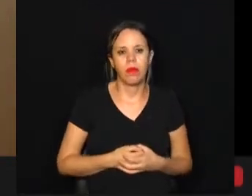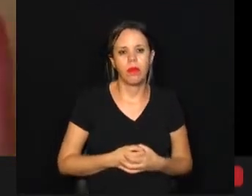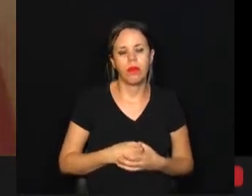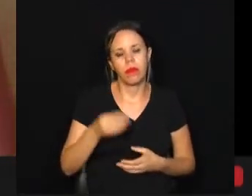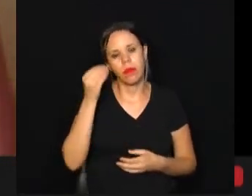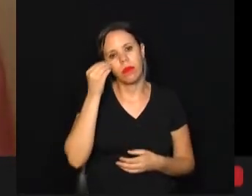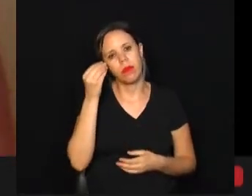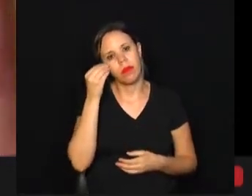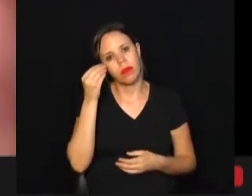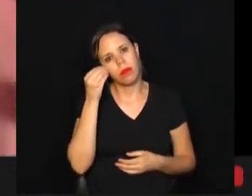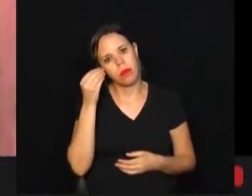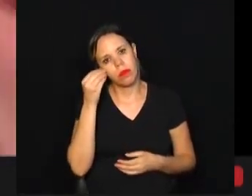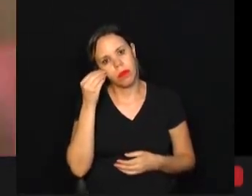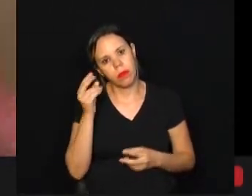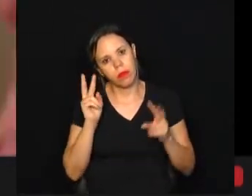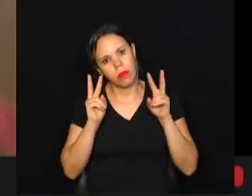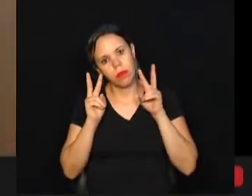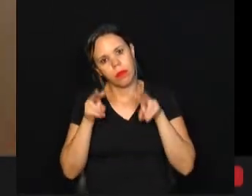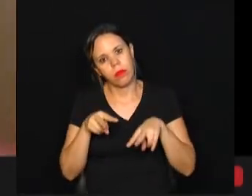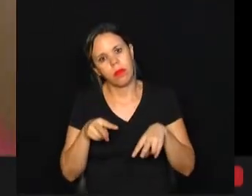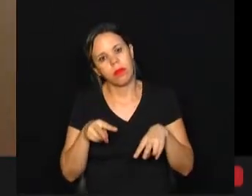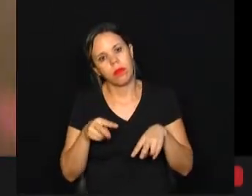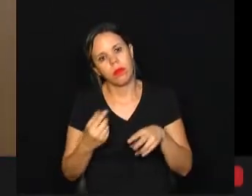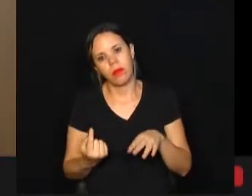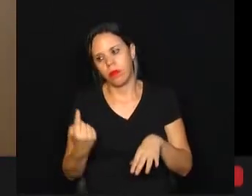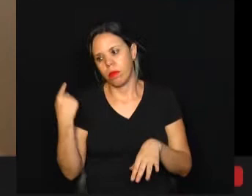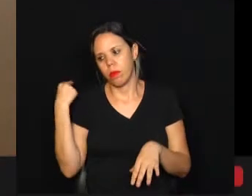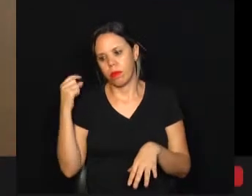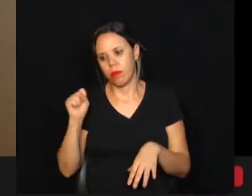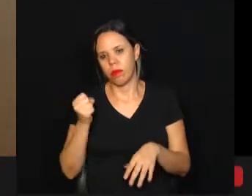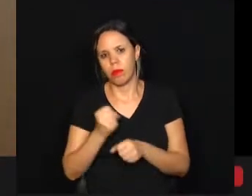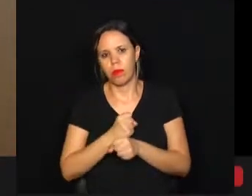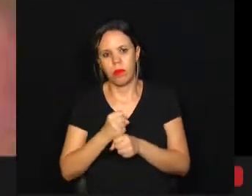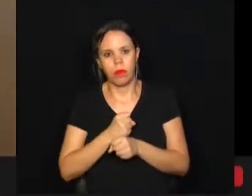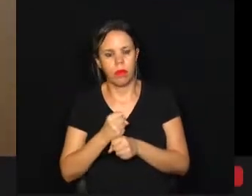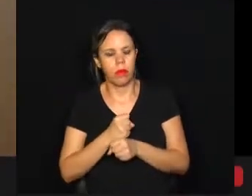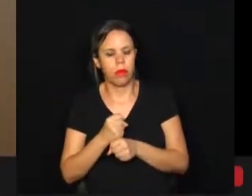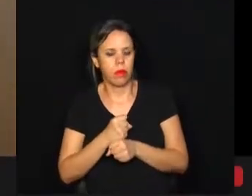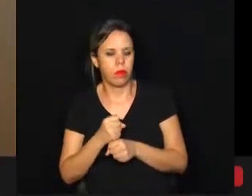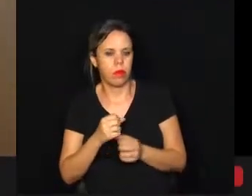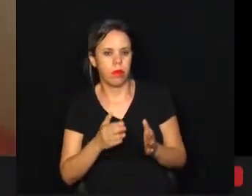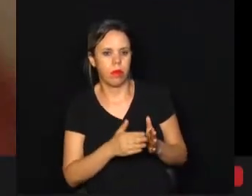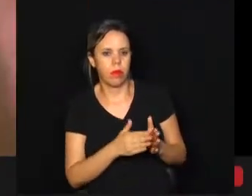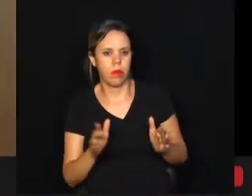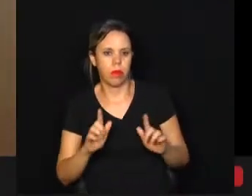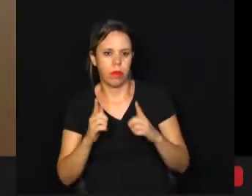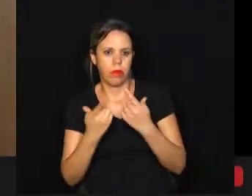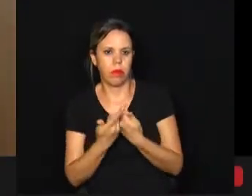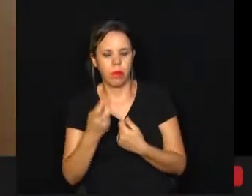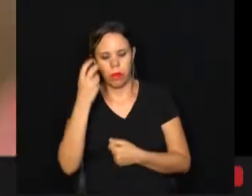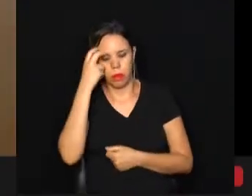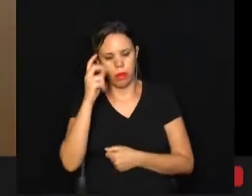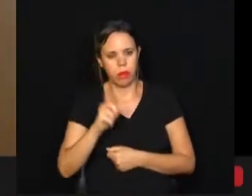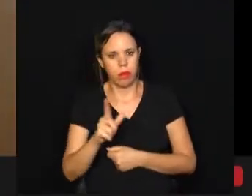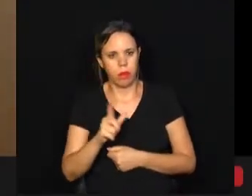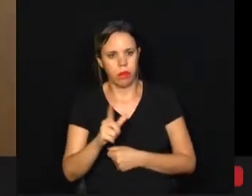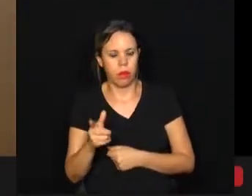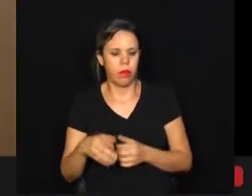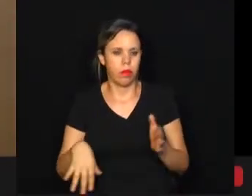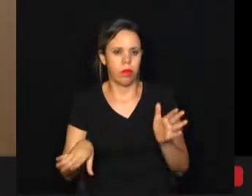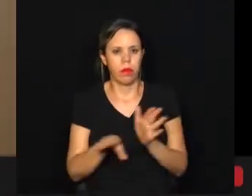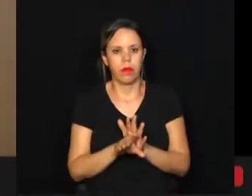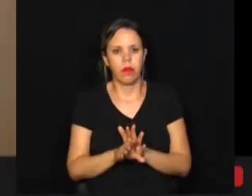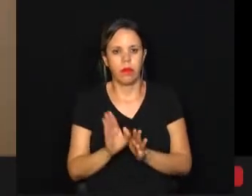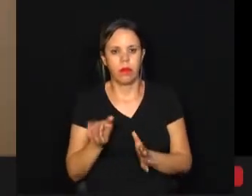tentando botar um olhar sobre esses últimos 8 anos em que a gente teve a gestão da cultura. É claro que a gente vem aqui já